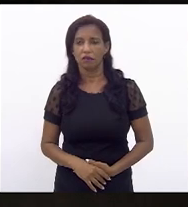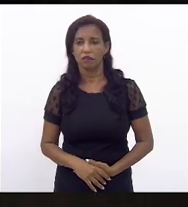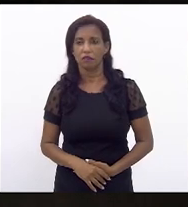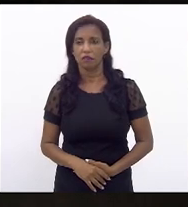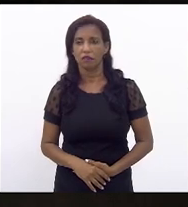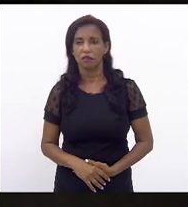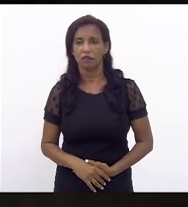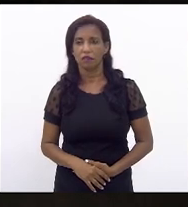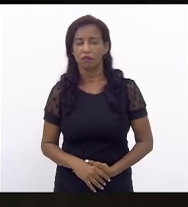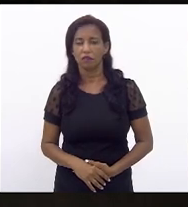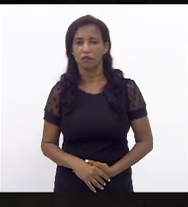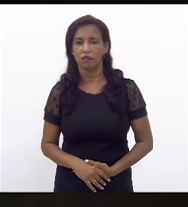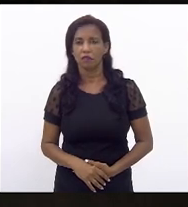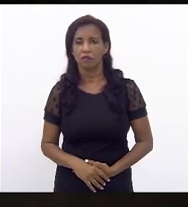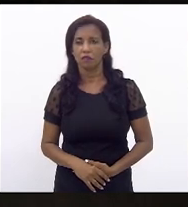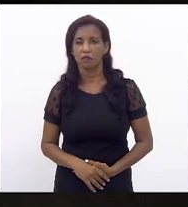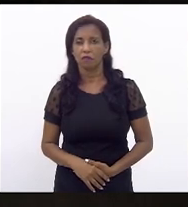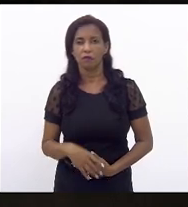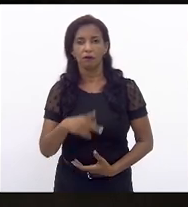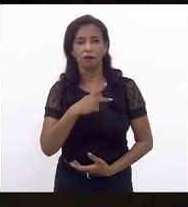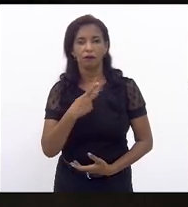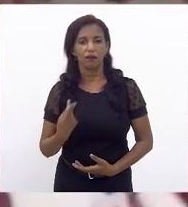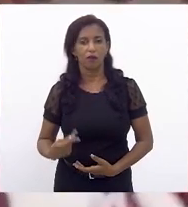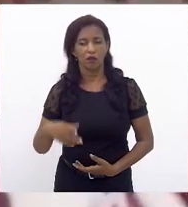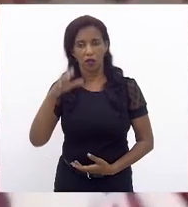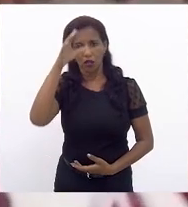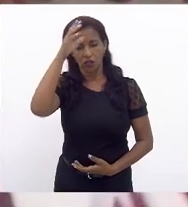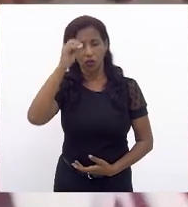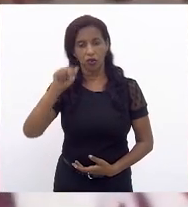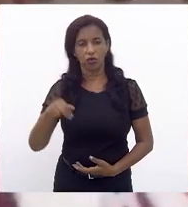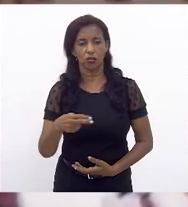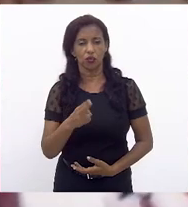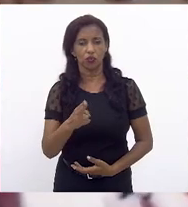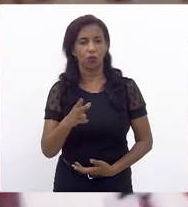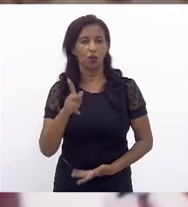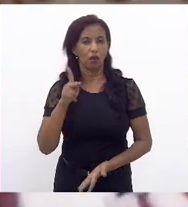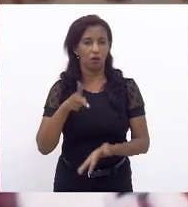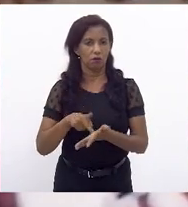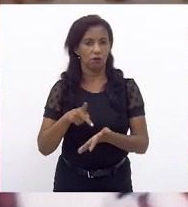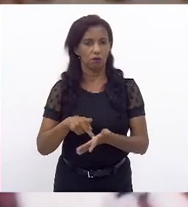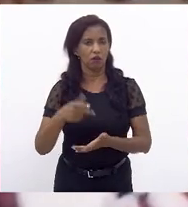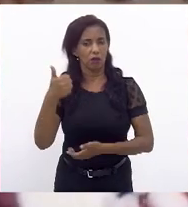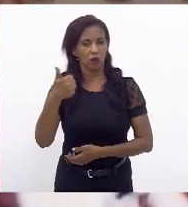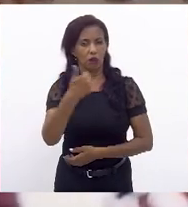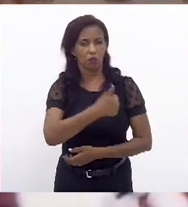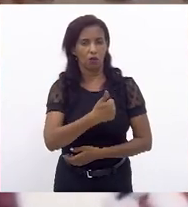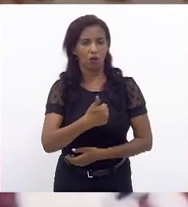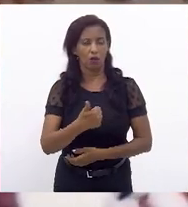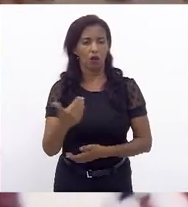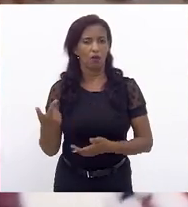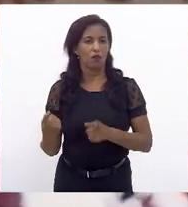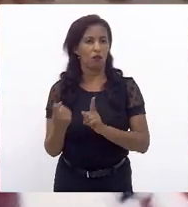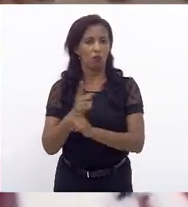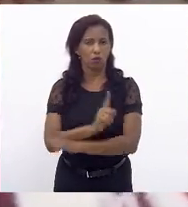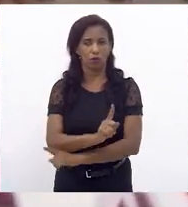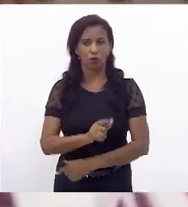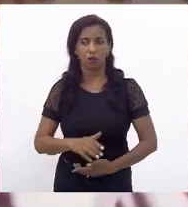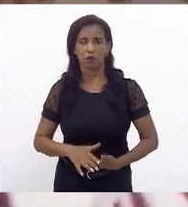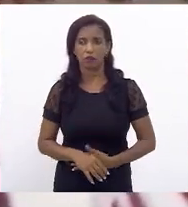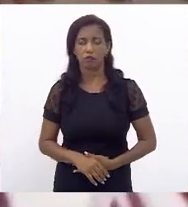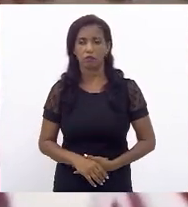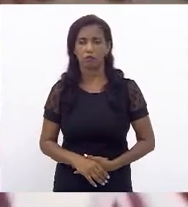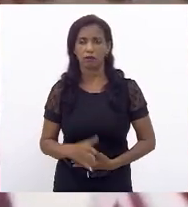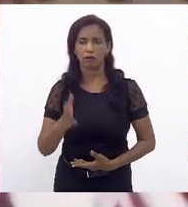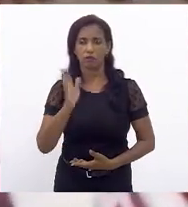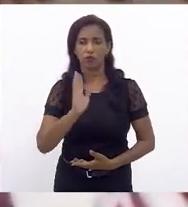Francisco. Deputada presidenta Tia Ju, reafirmo como no primeiro voto, meu voto contrário.